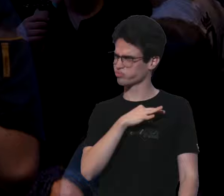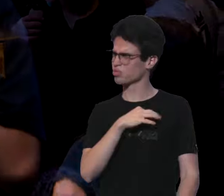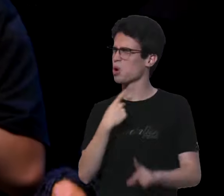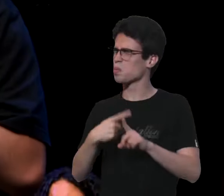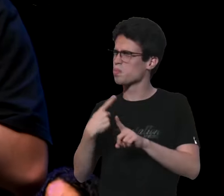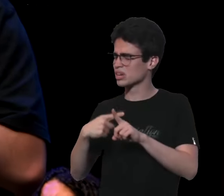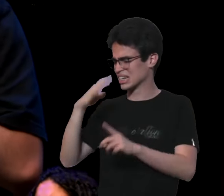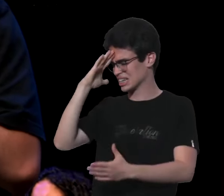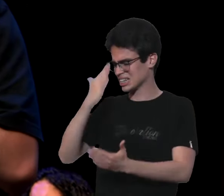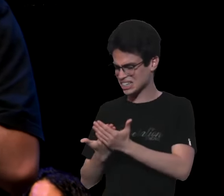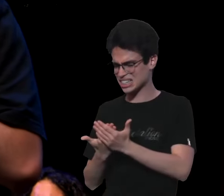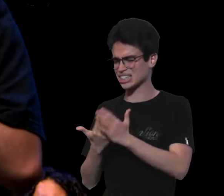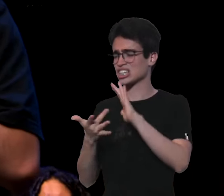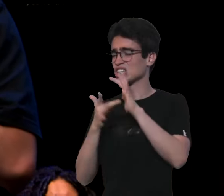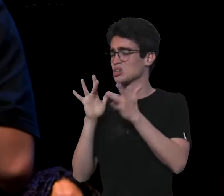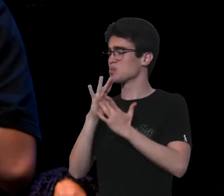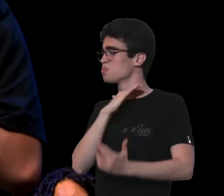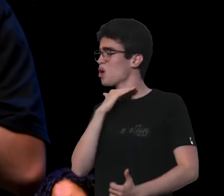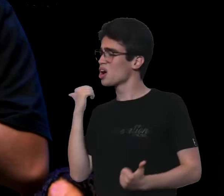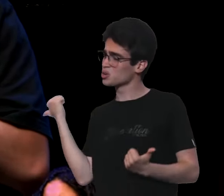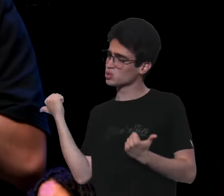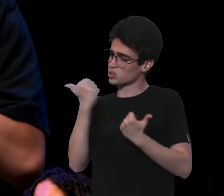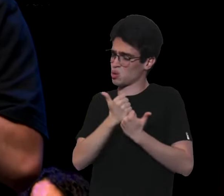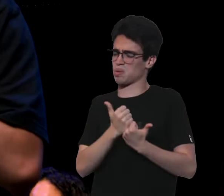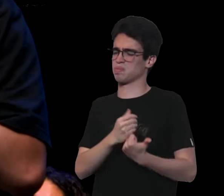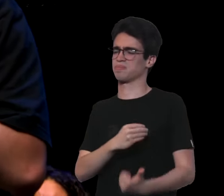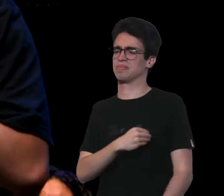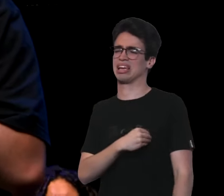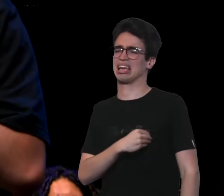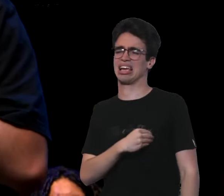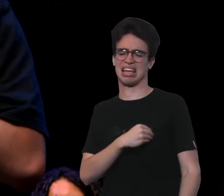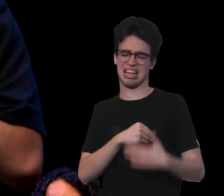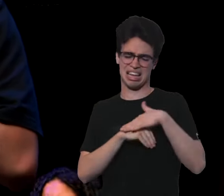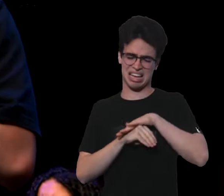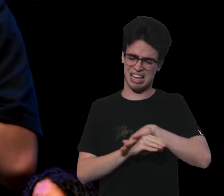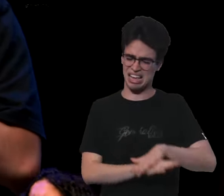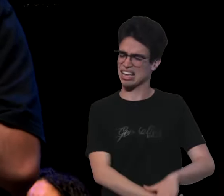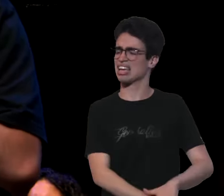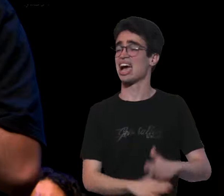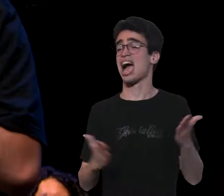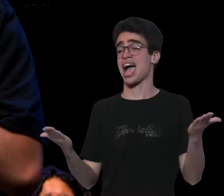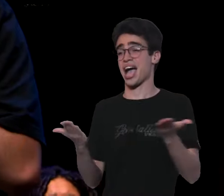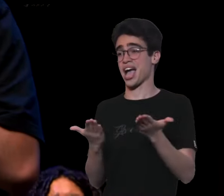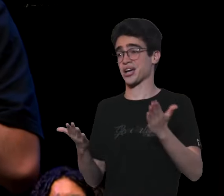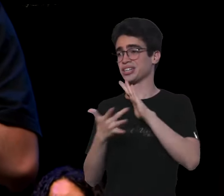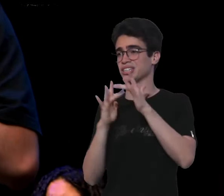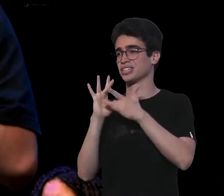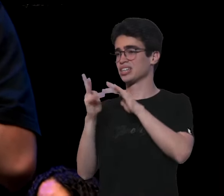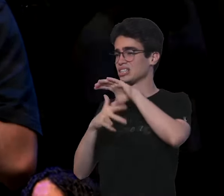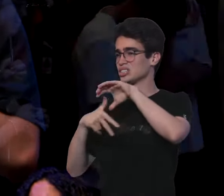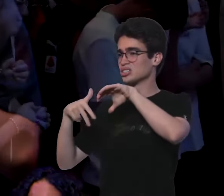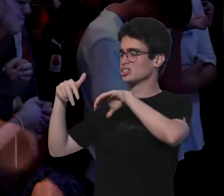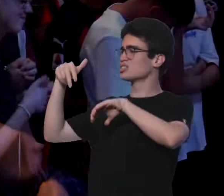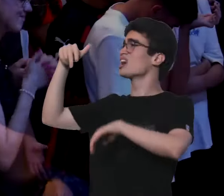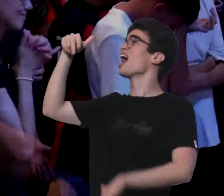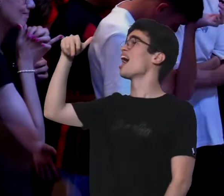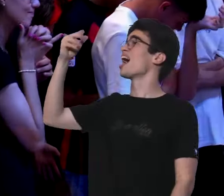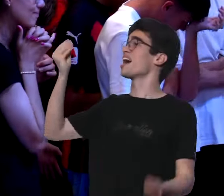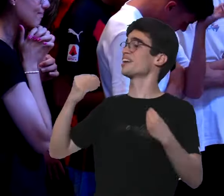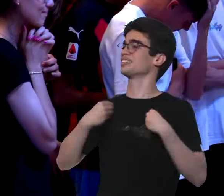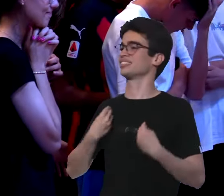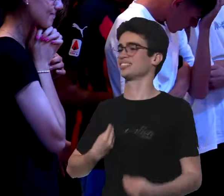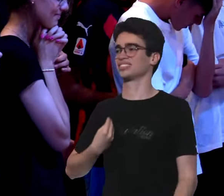que o Senhor morreu pelos meus pecados e ressuscitou para me dar vida nova e